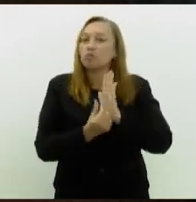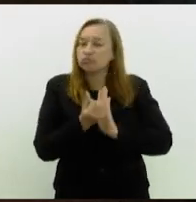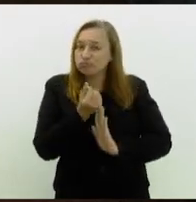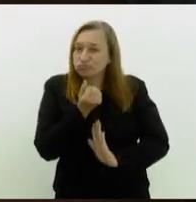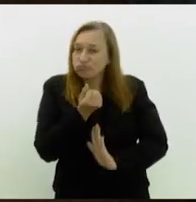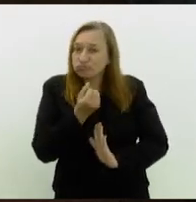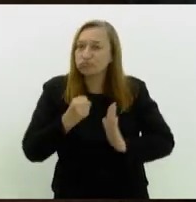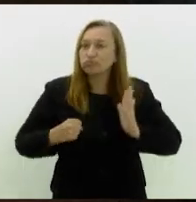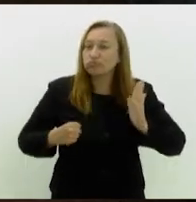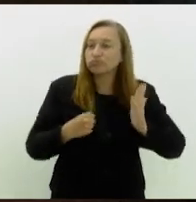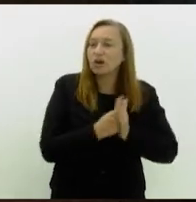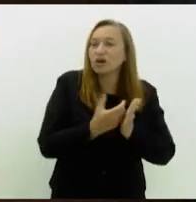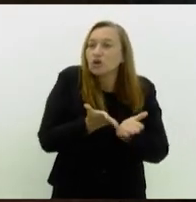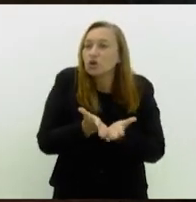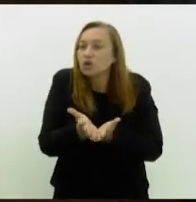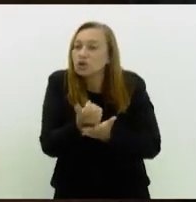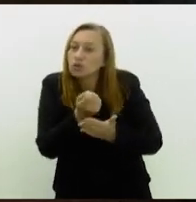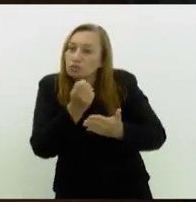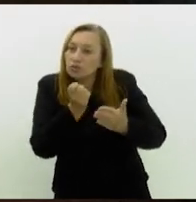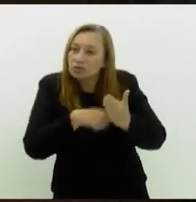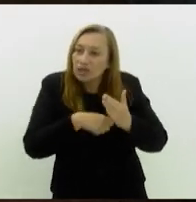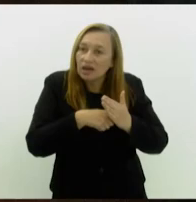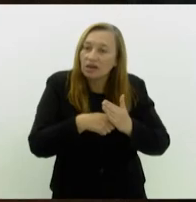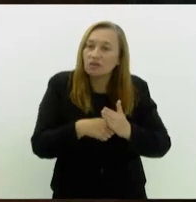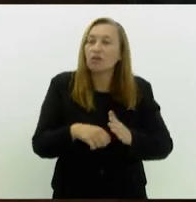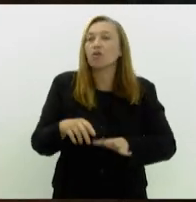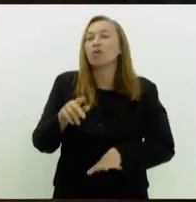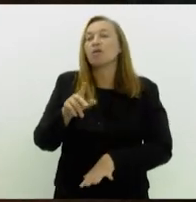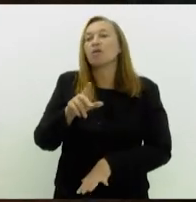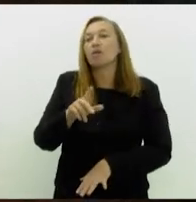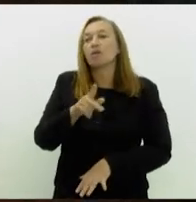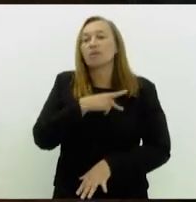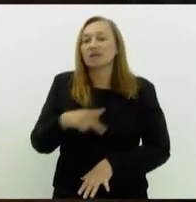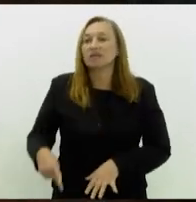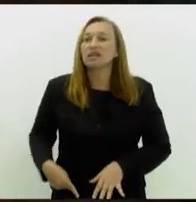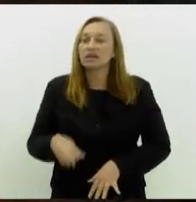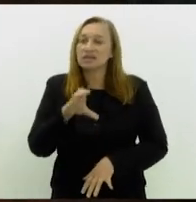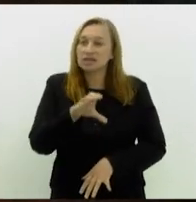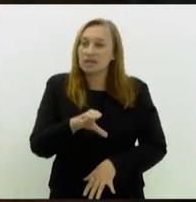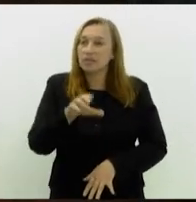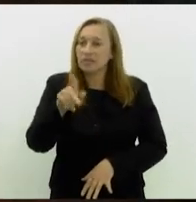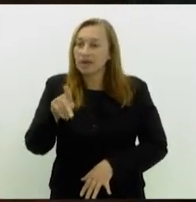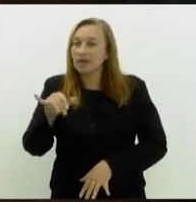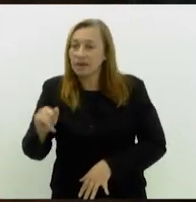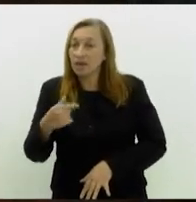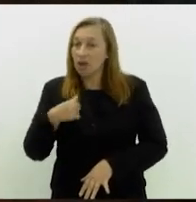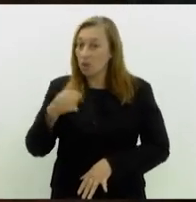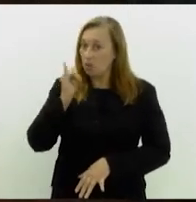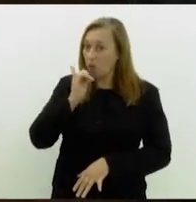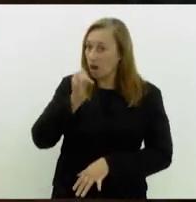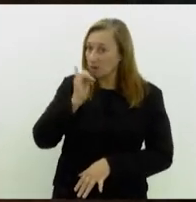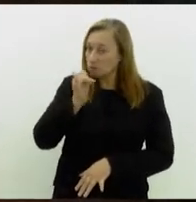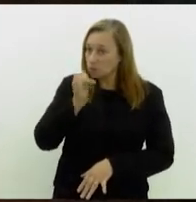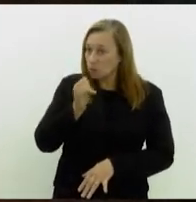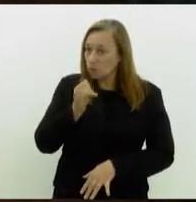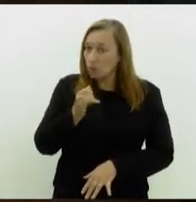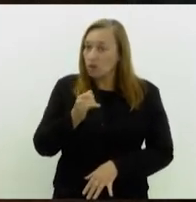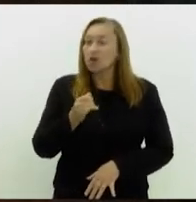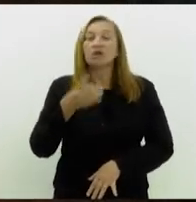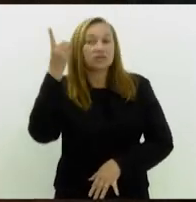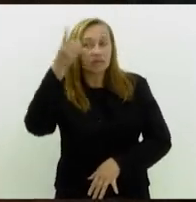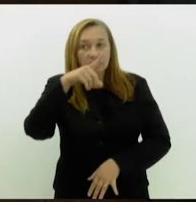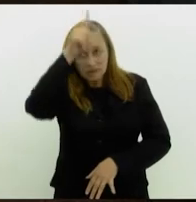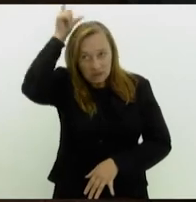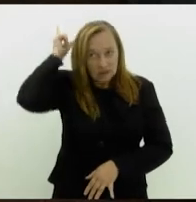aspectos foi o presidente da CPI da dívida pública Ao qual eu fui o relator o deputado Luis Paulo